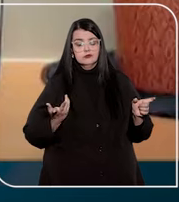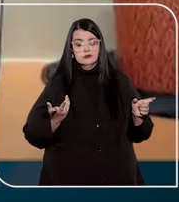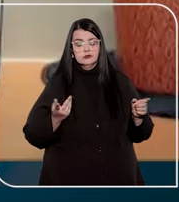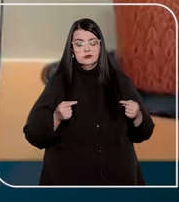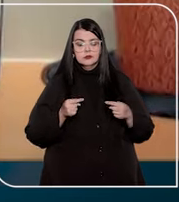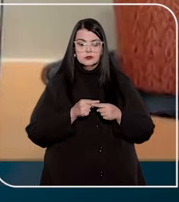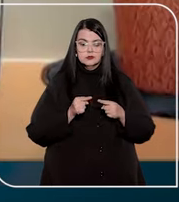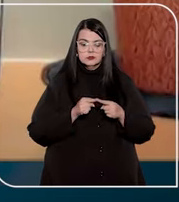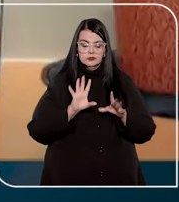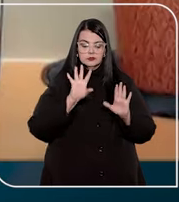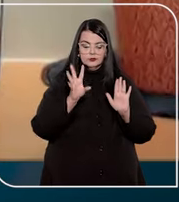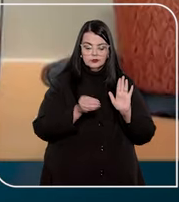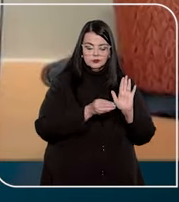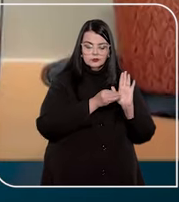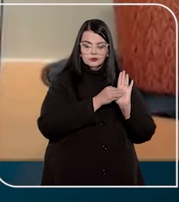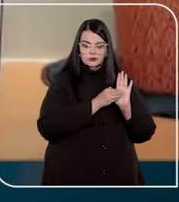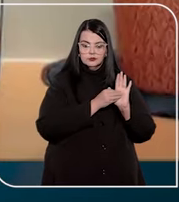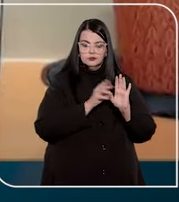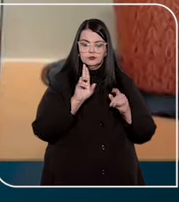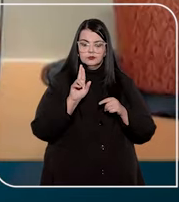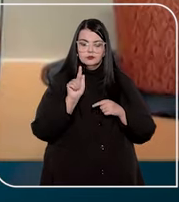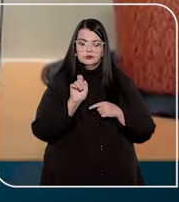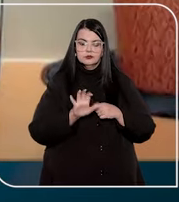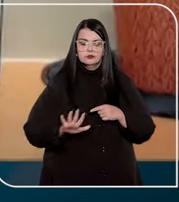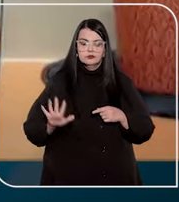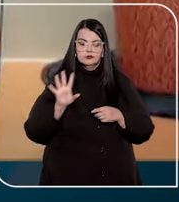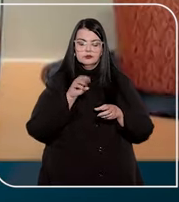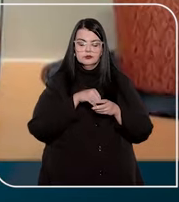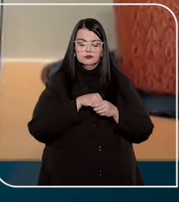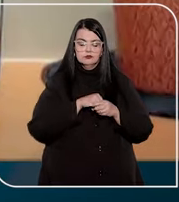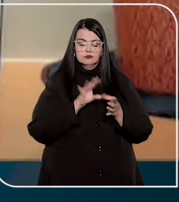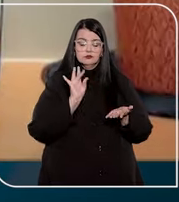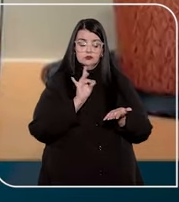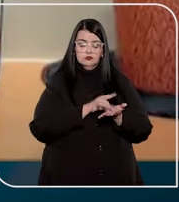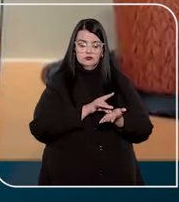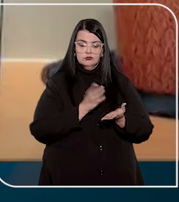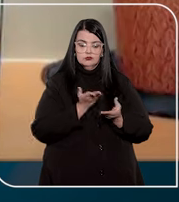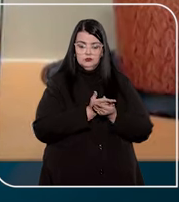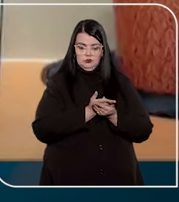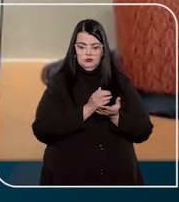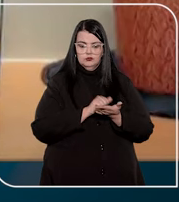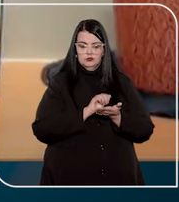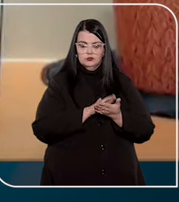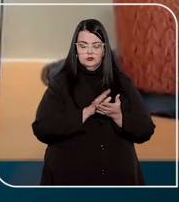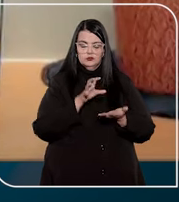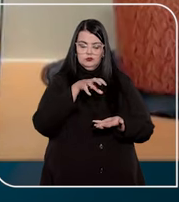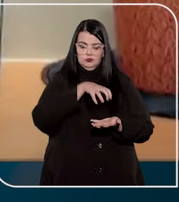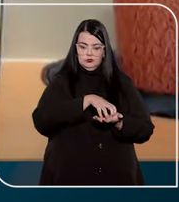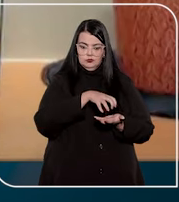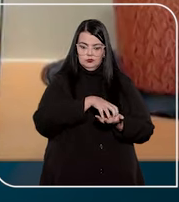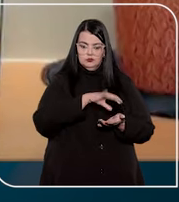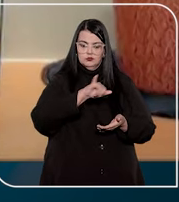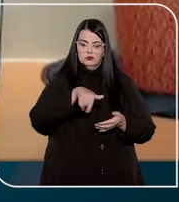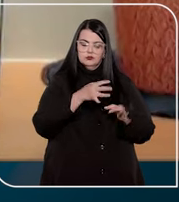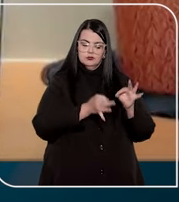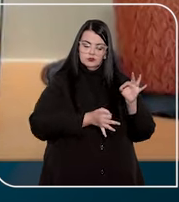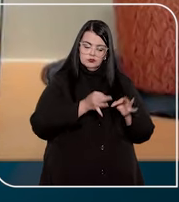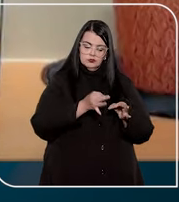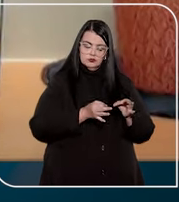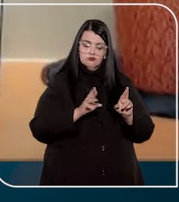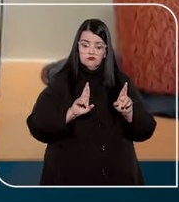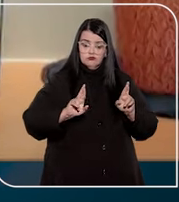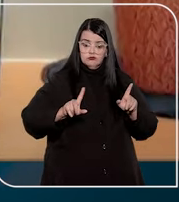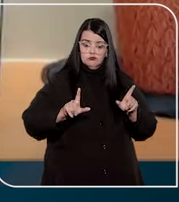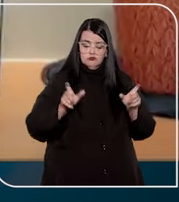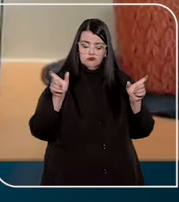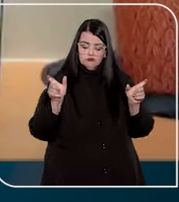ao enquadramento daquele termo de repercussão geral naquele caso concreto. Então, o órgão julgador cabe fazer essa